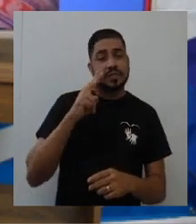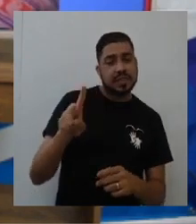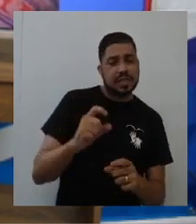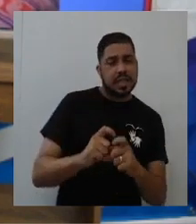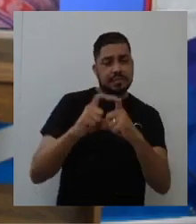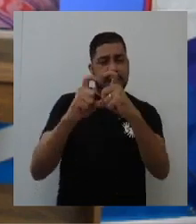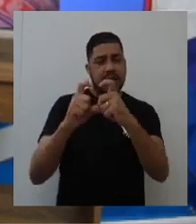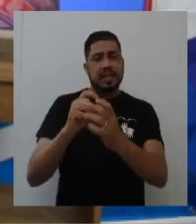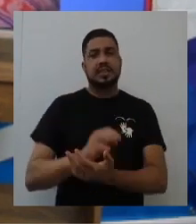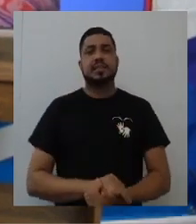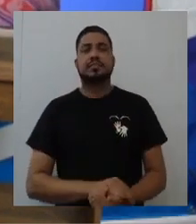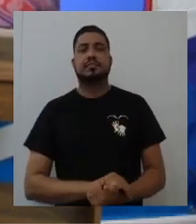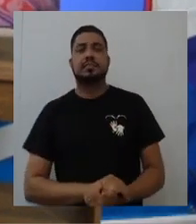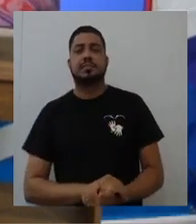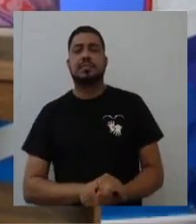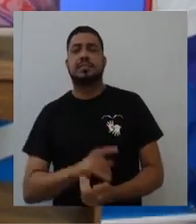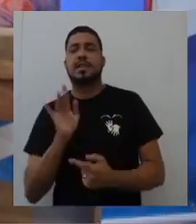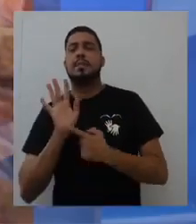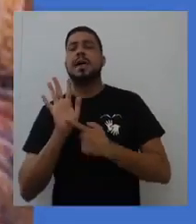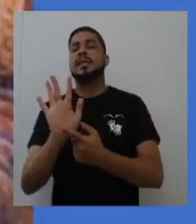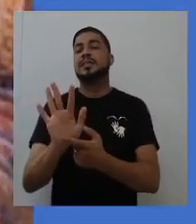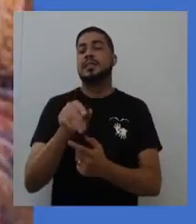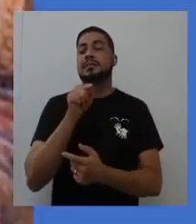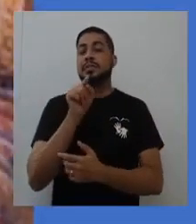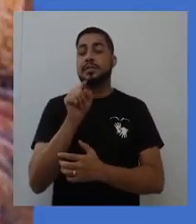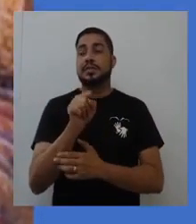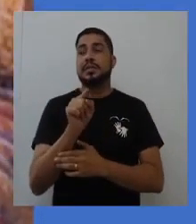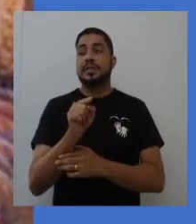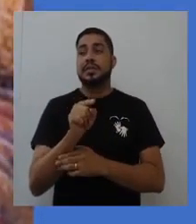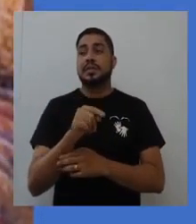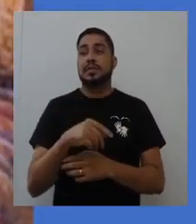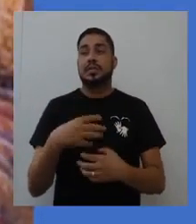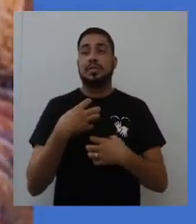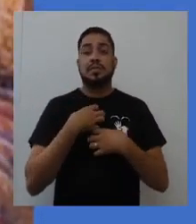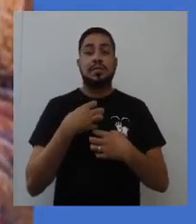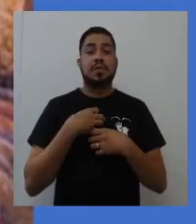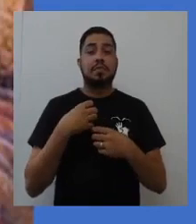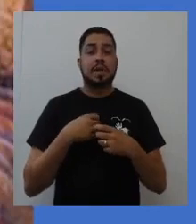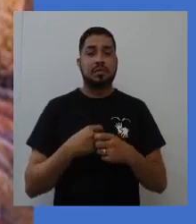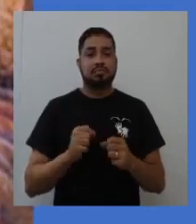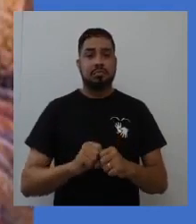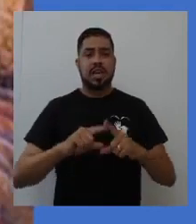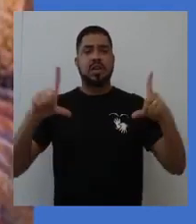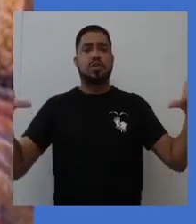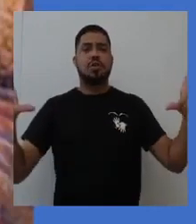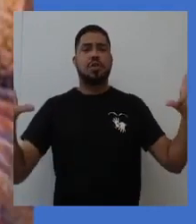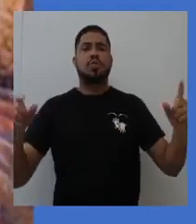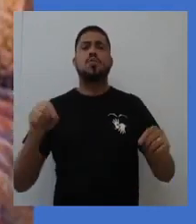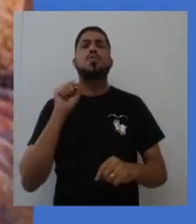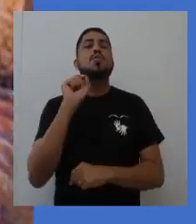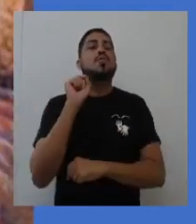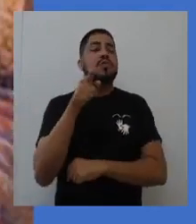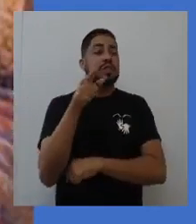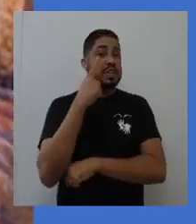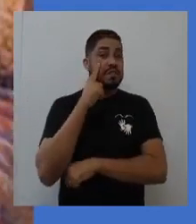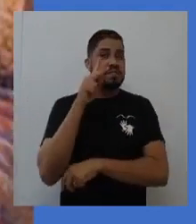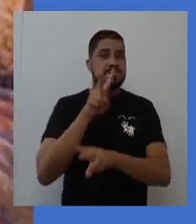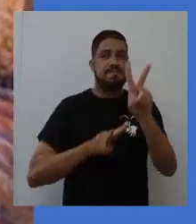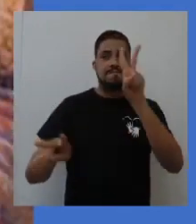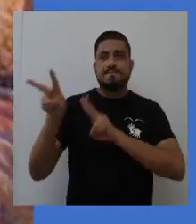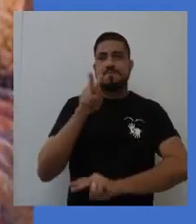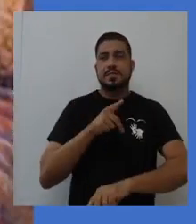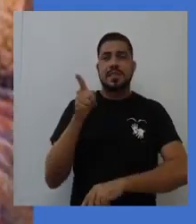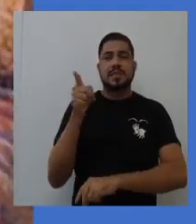imagem, certo? Vai aparecer para vocês aí, no formato maior, o que é que eu gosto. O que é que vocês veem